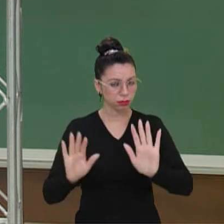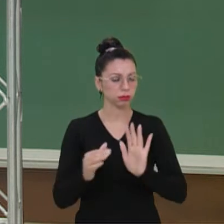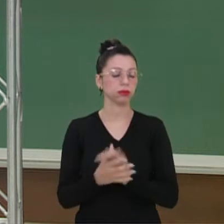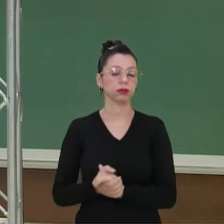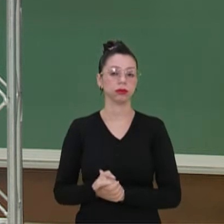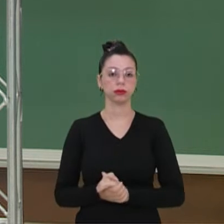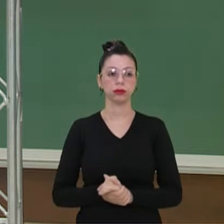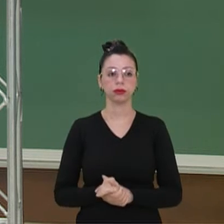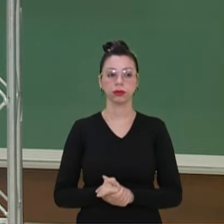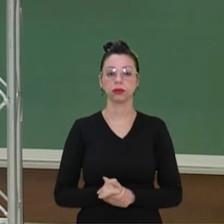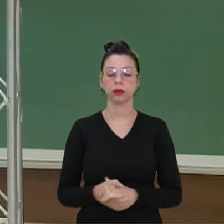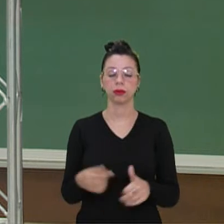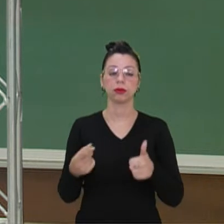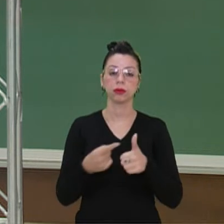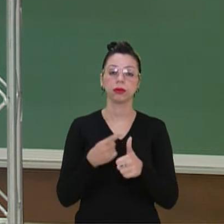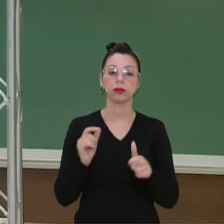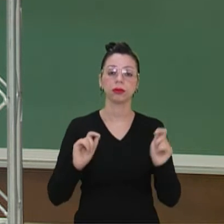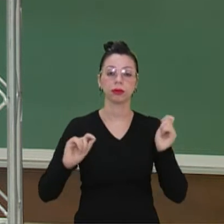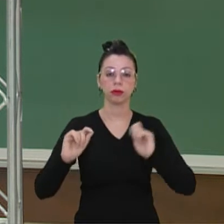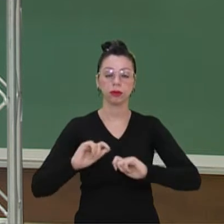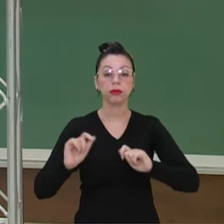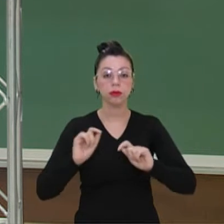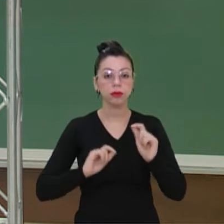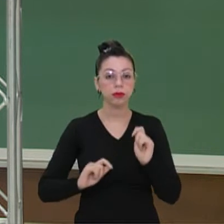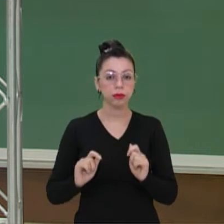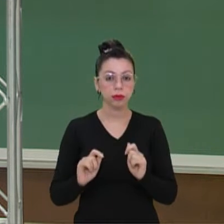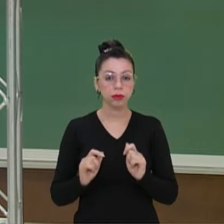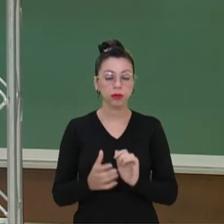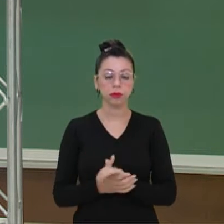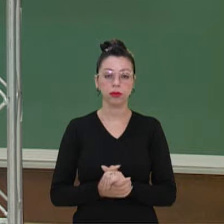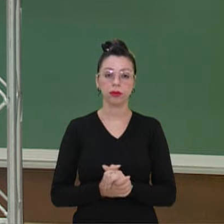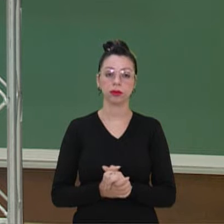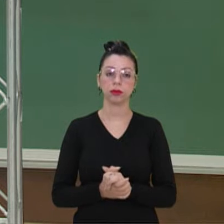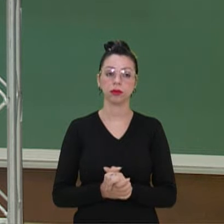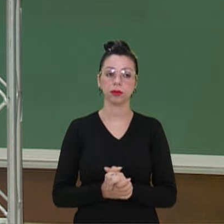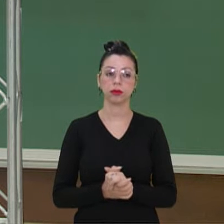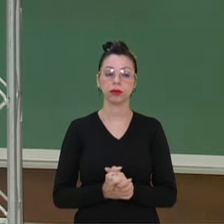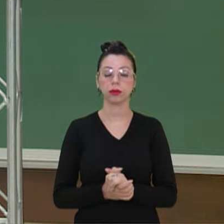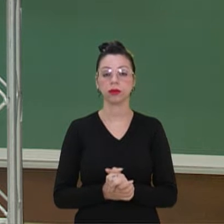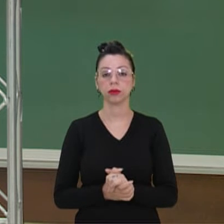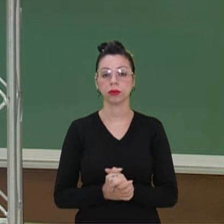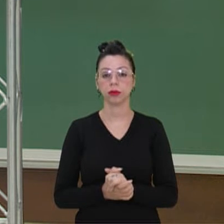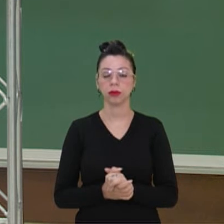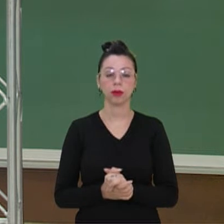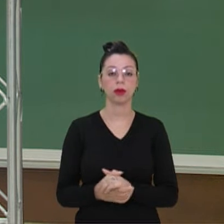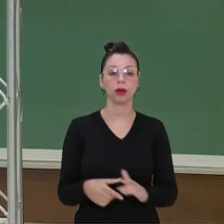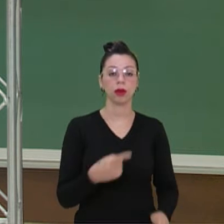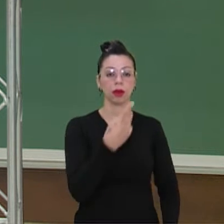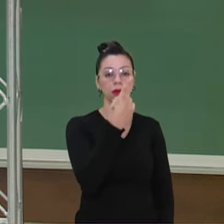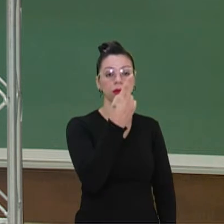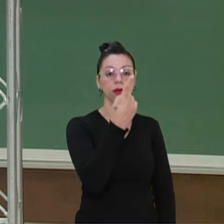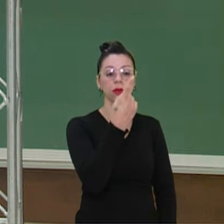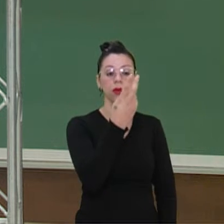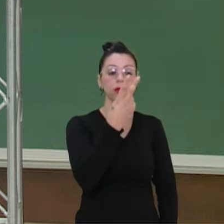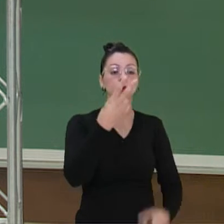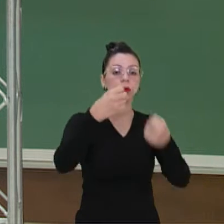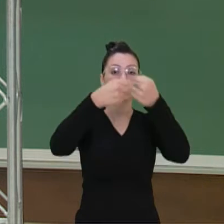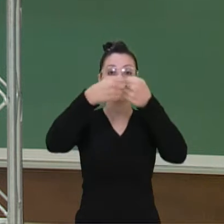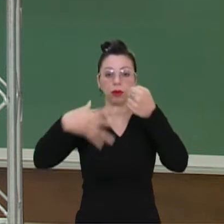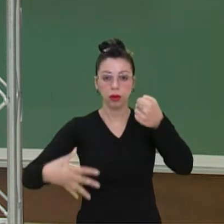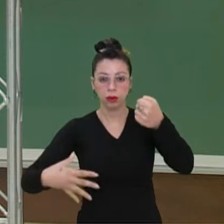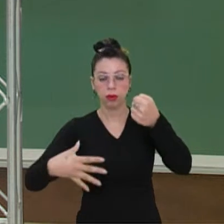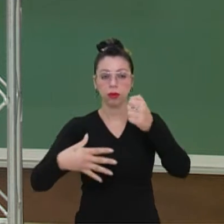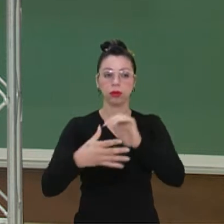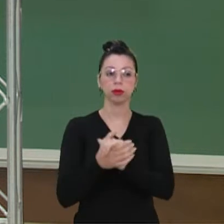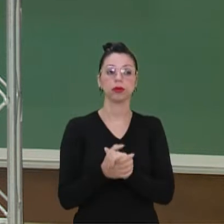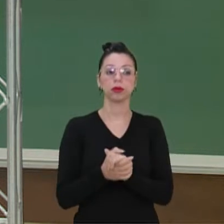Ó, primeiramente, o que nós temos que fazer? É, o 12, eu desmembro ele, eu fatoro. Então, 12 é a